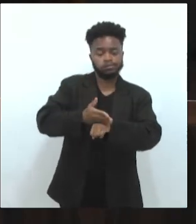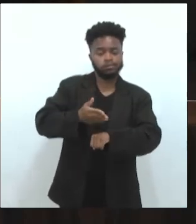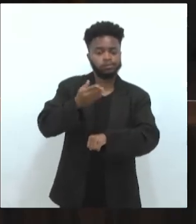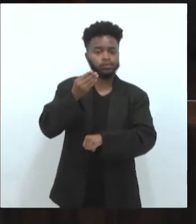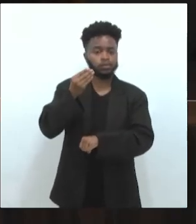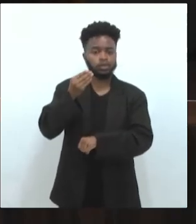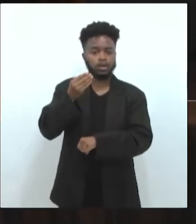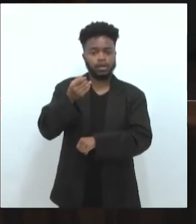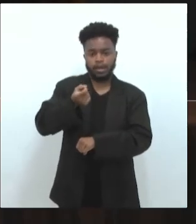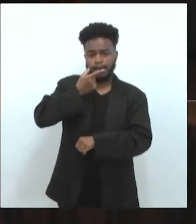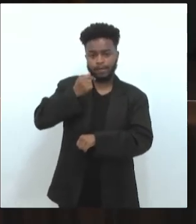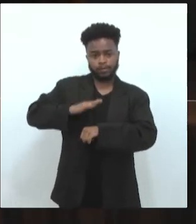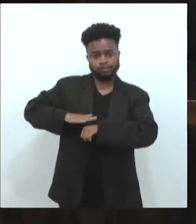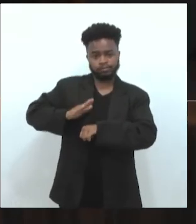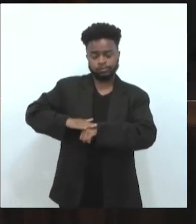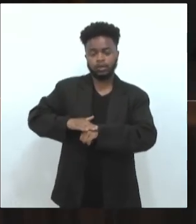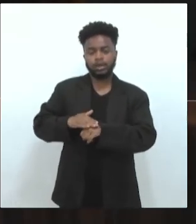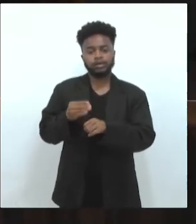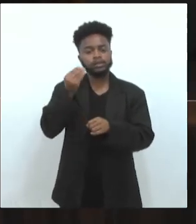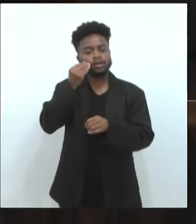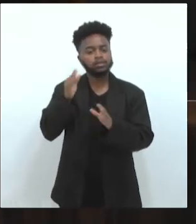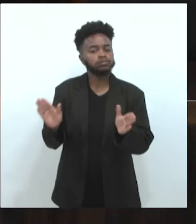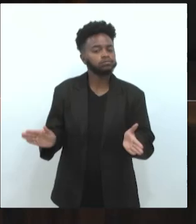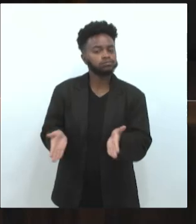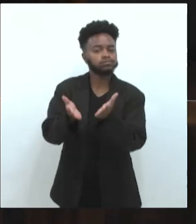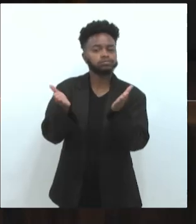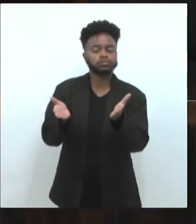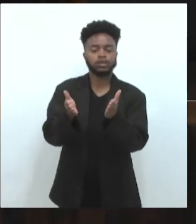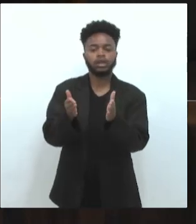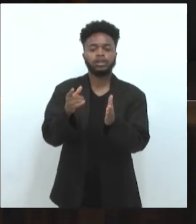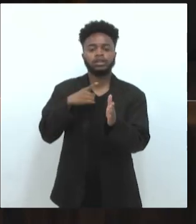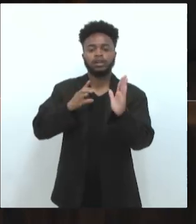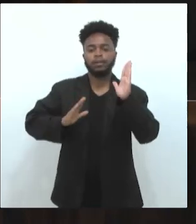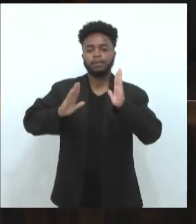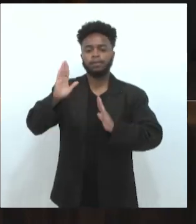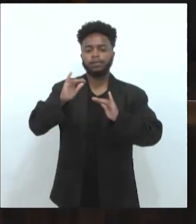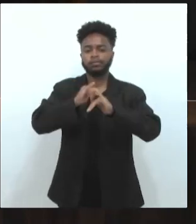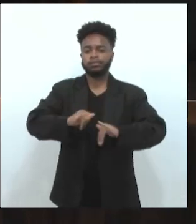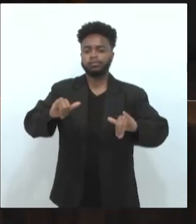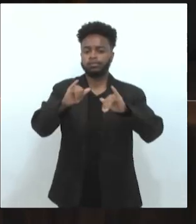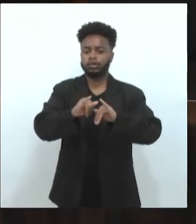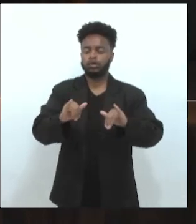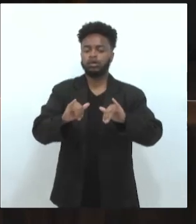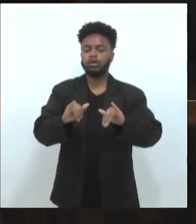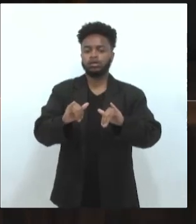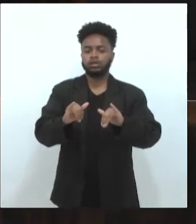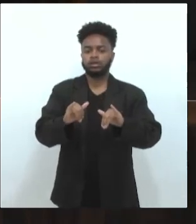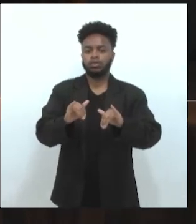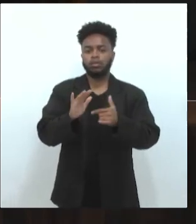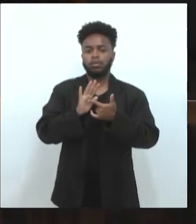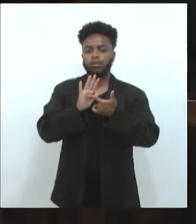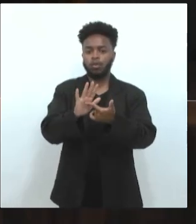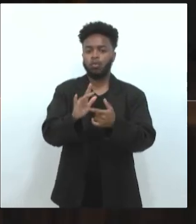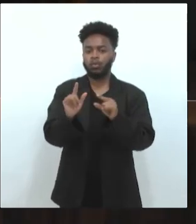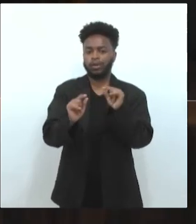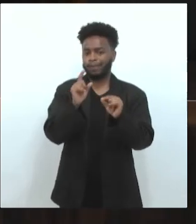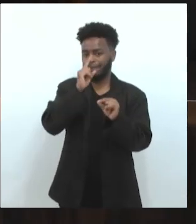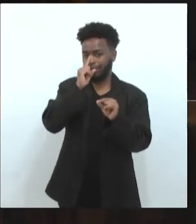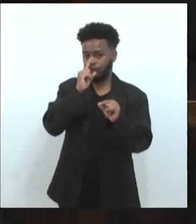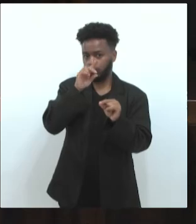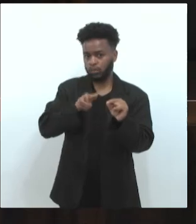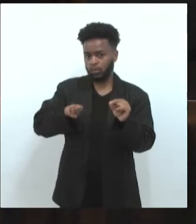automedicação, para solicitar que as campanhas educativas desenvolvidas durante este período destacam os riscos do uso